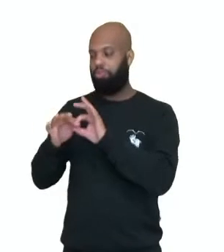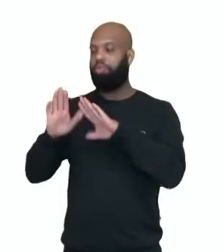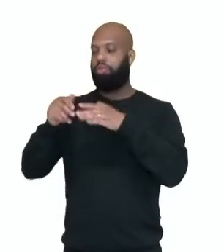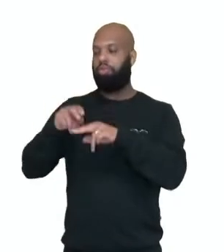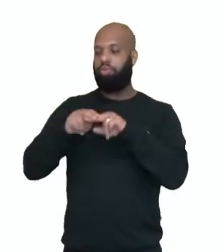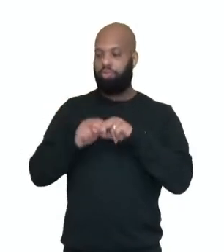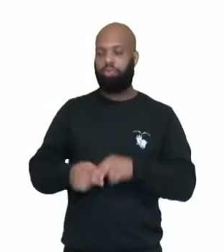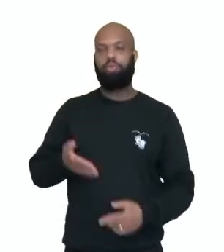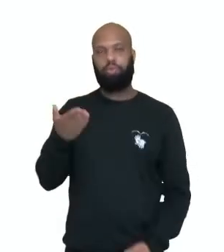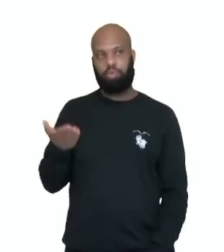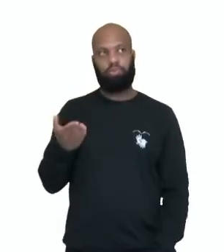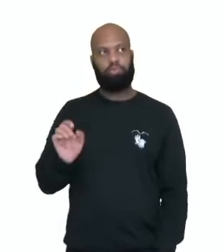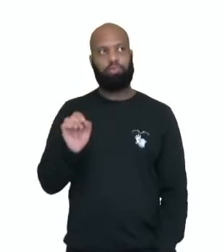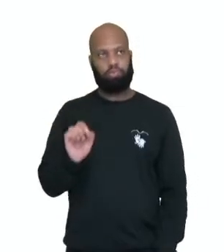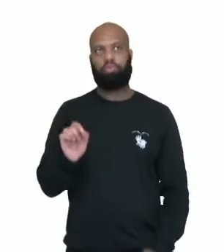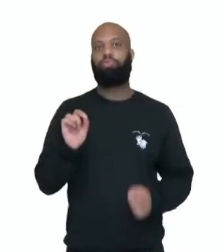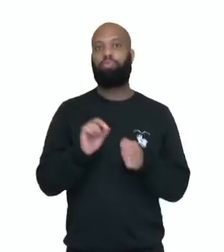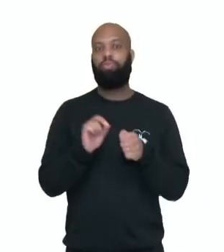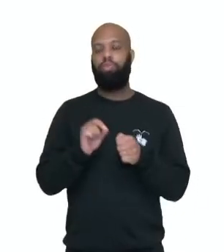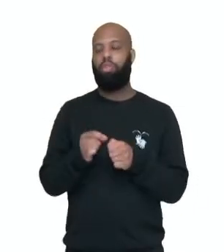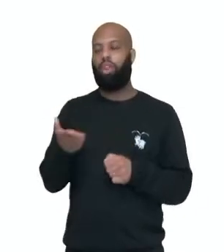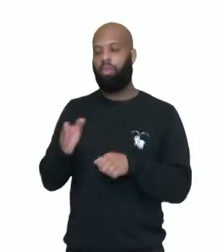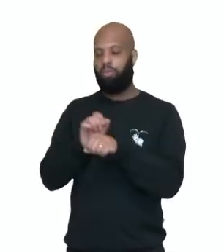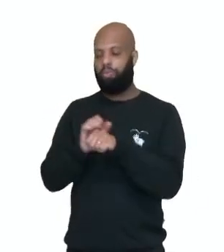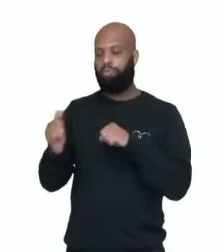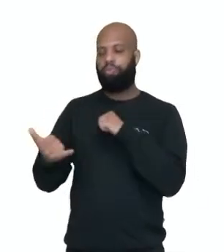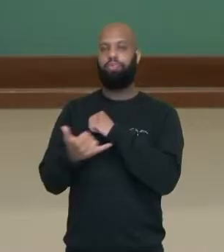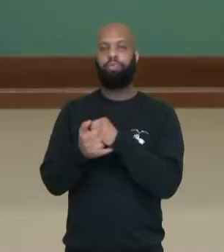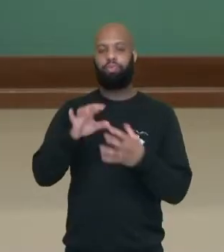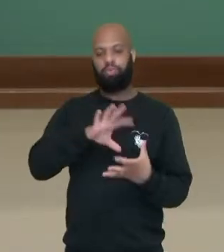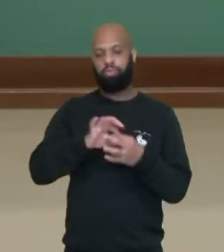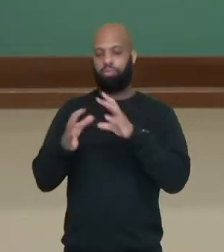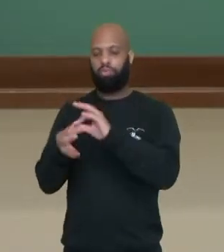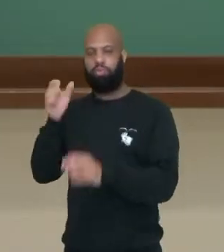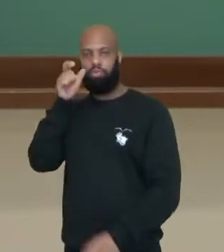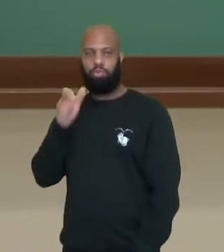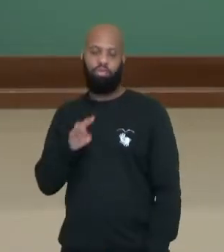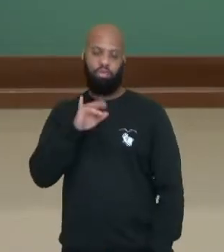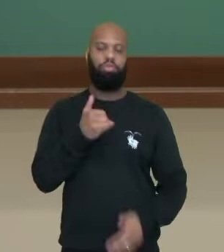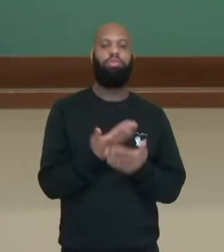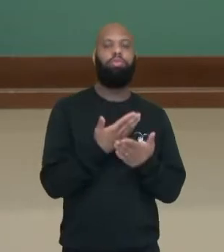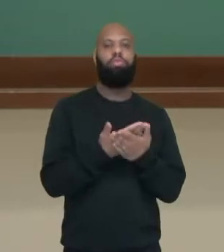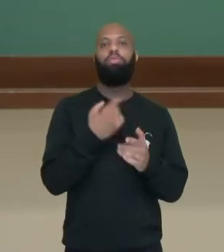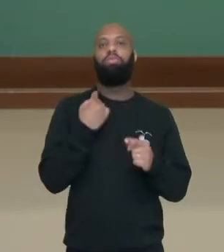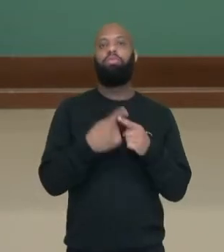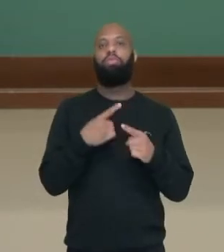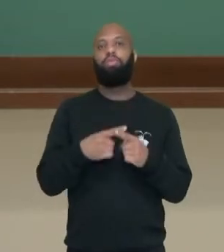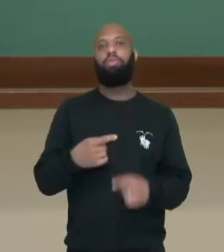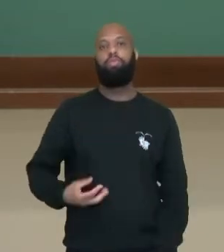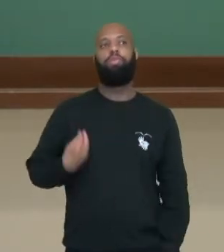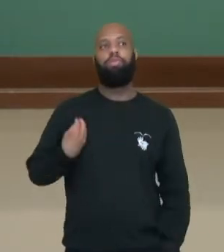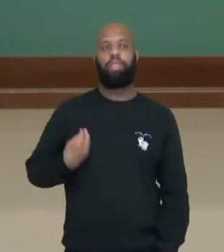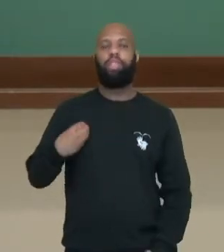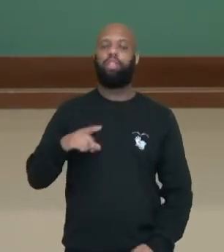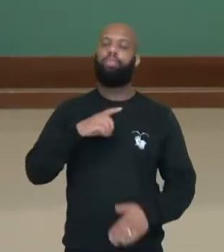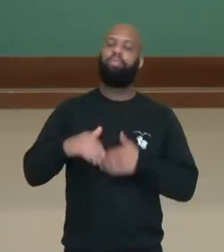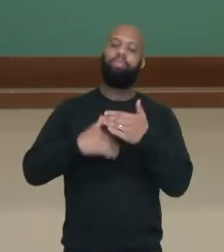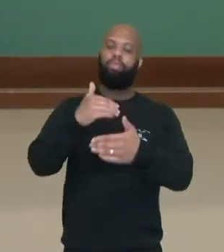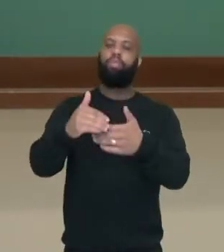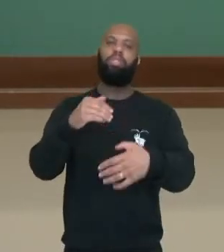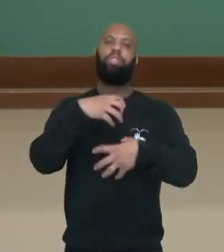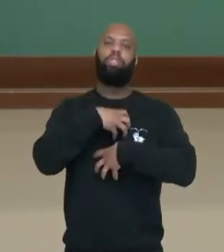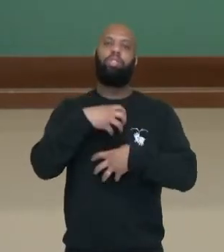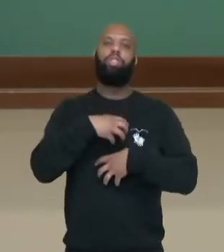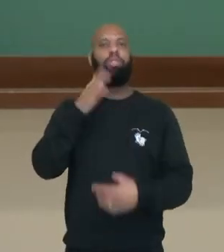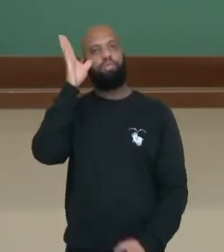justamente essa coisa que faz ela ser um continente tão interessante de ser estudado, pois a vida se desenvolveu de uma forma